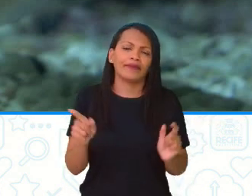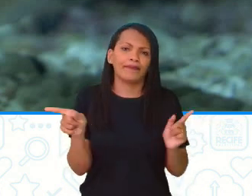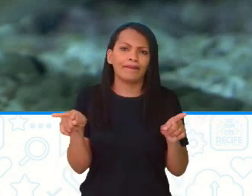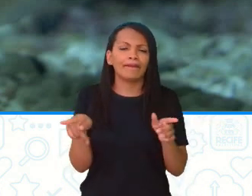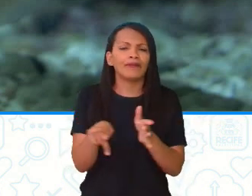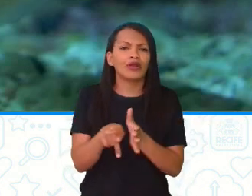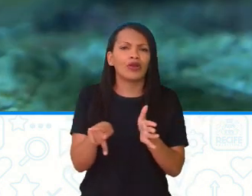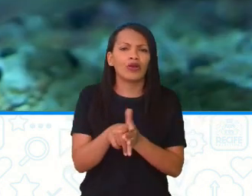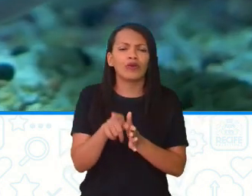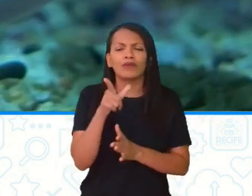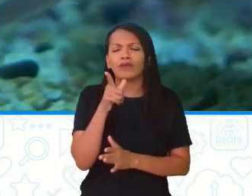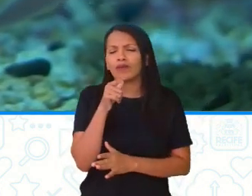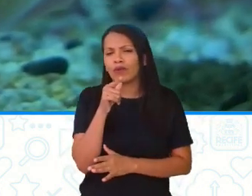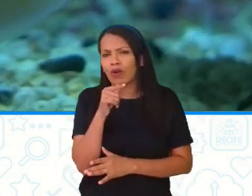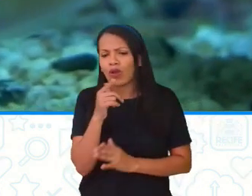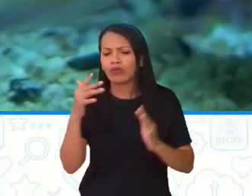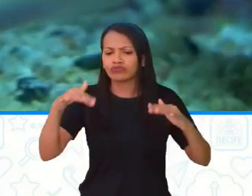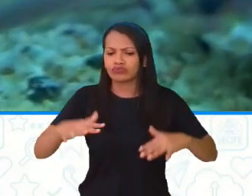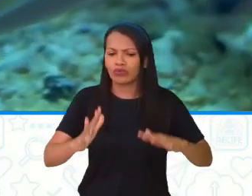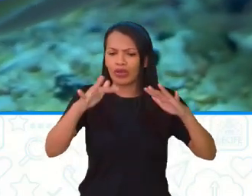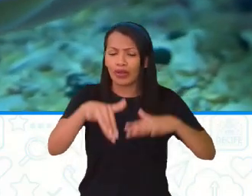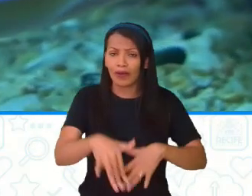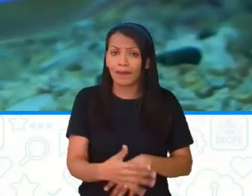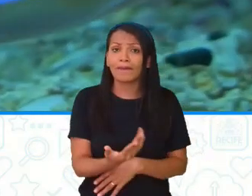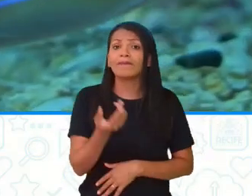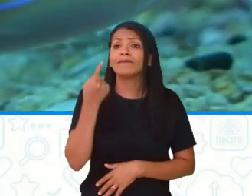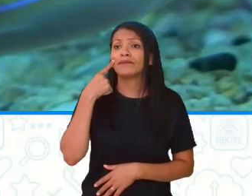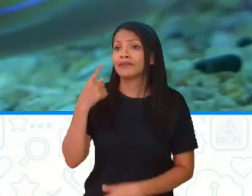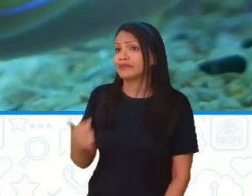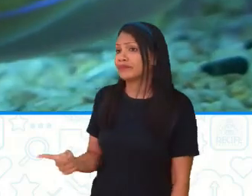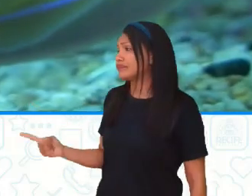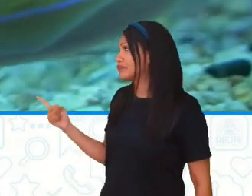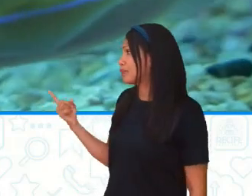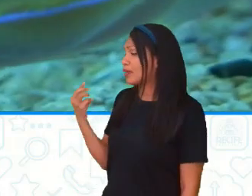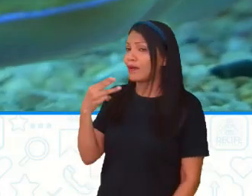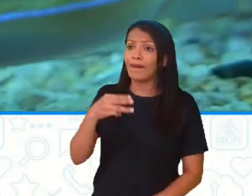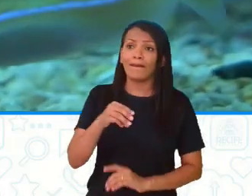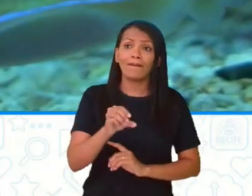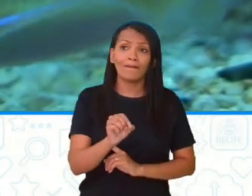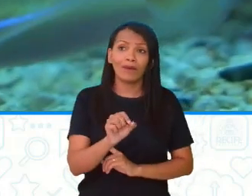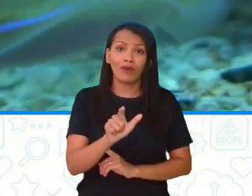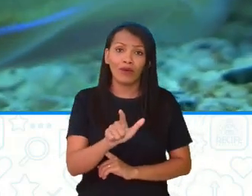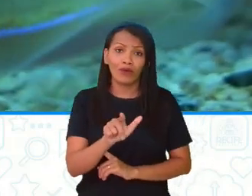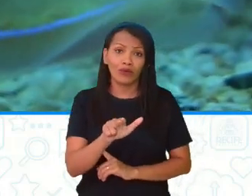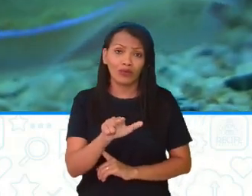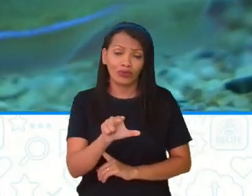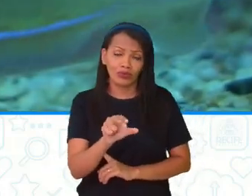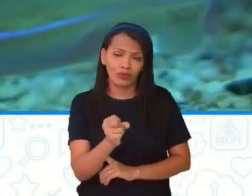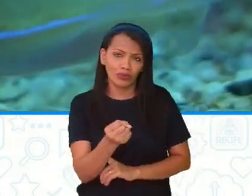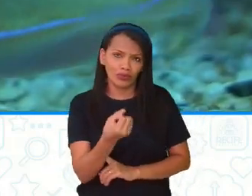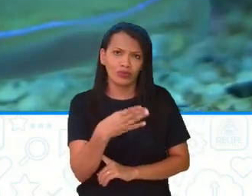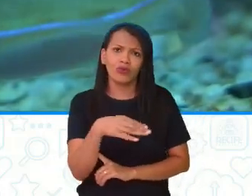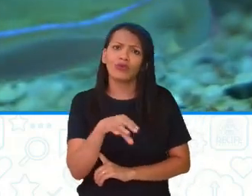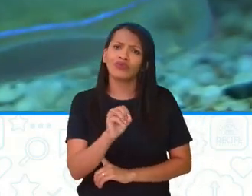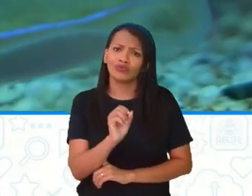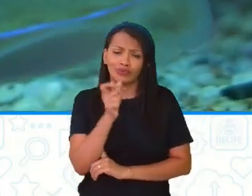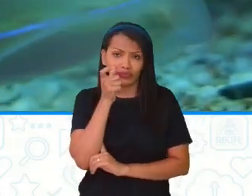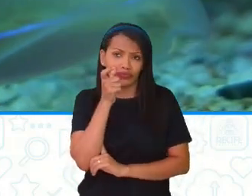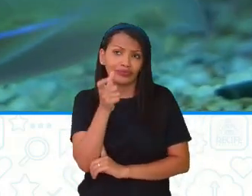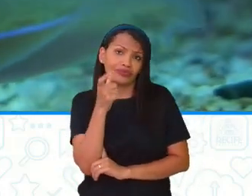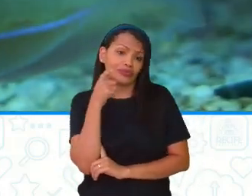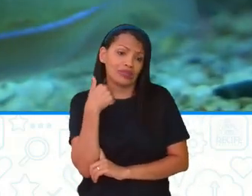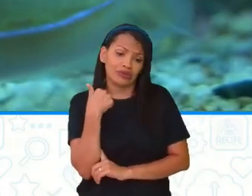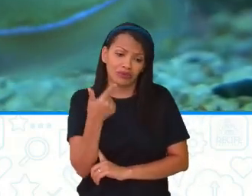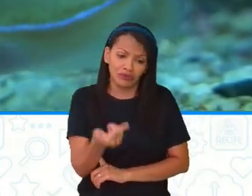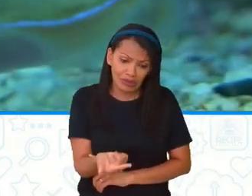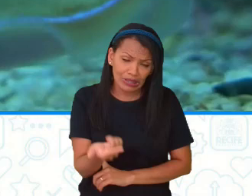gente chama eles de molúsculos. Como a gente está vendo esse bichinho interessante. E mais um dia, né, gente, que eu não trouxe os